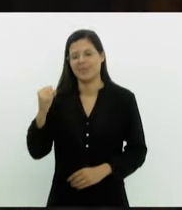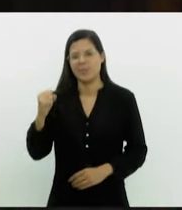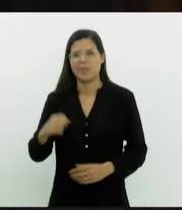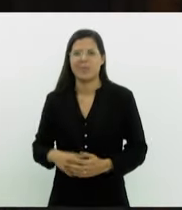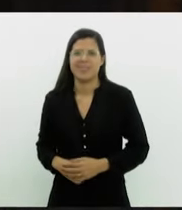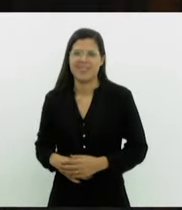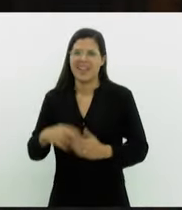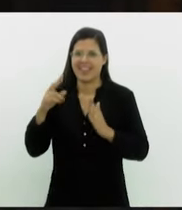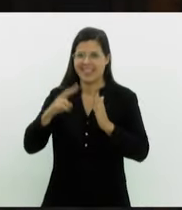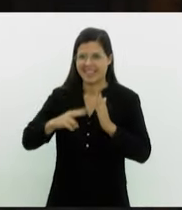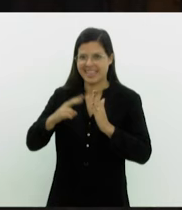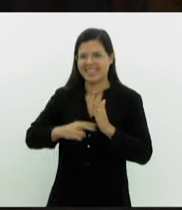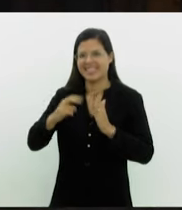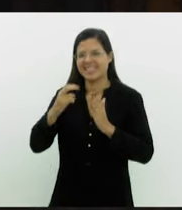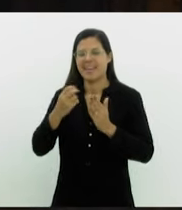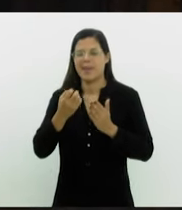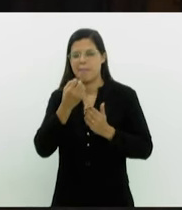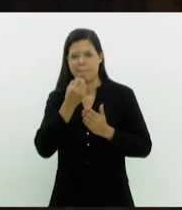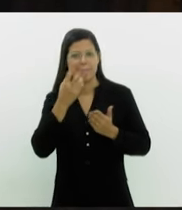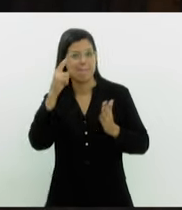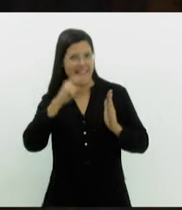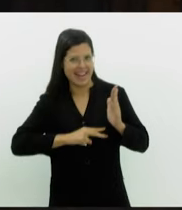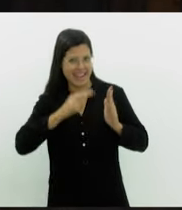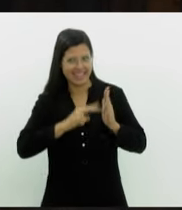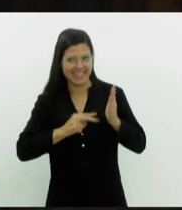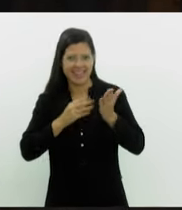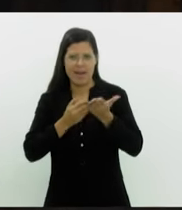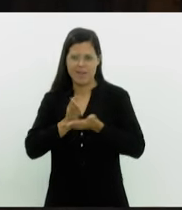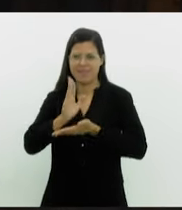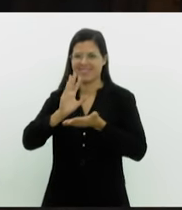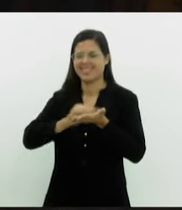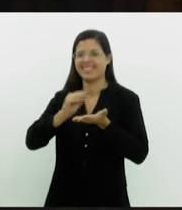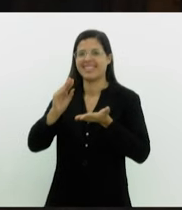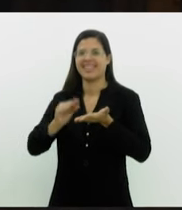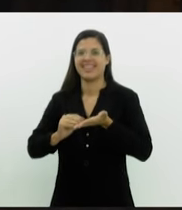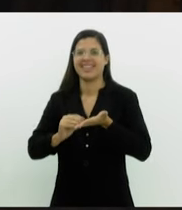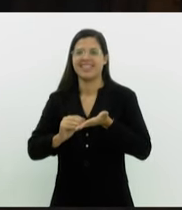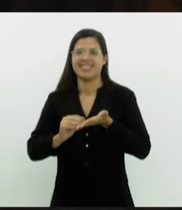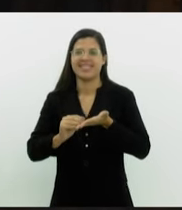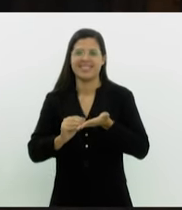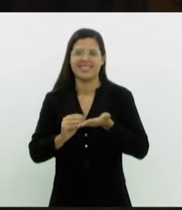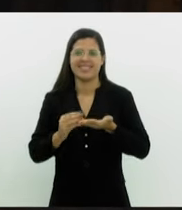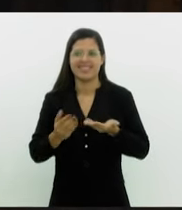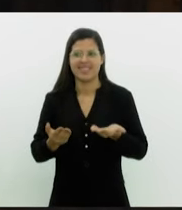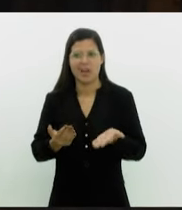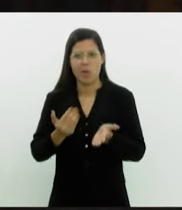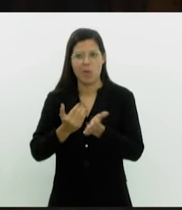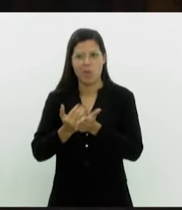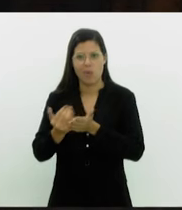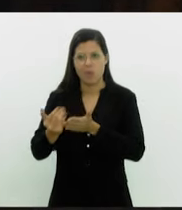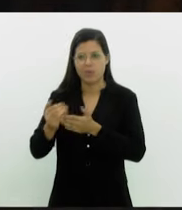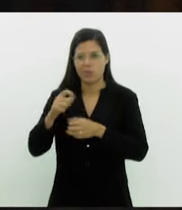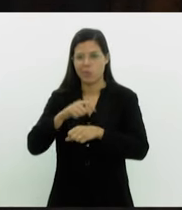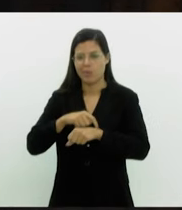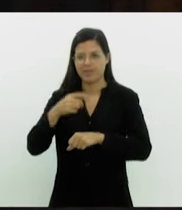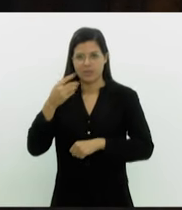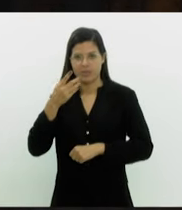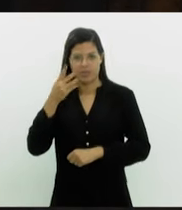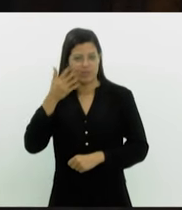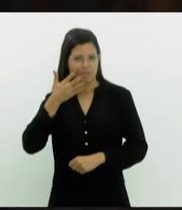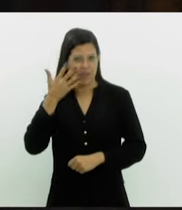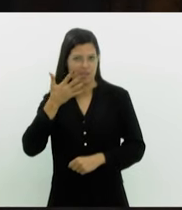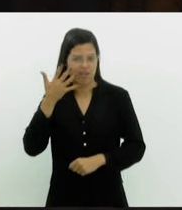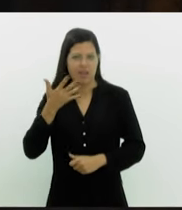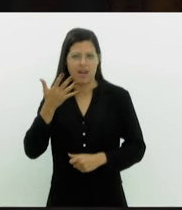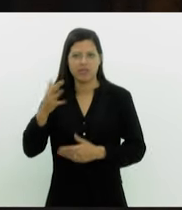Lida e bem lida. E aprovada a ata, passa-se ao expediente inicial. O primeiro orador inscrito é o